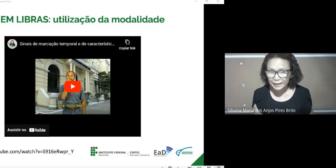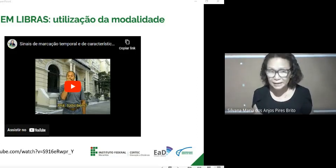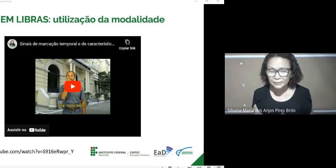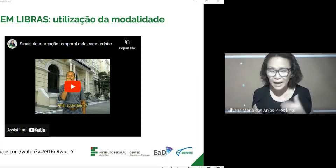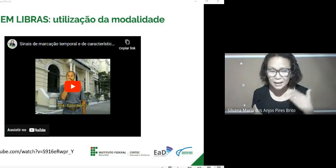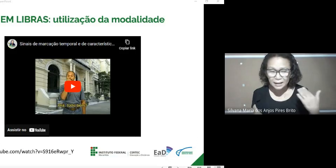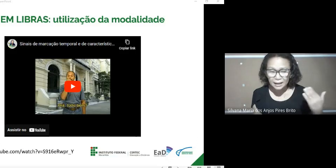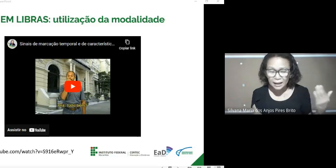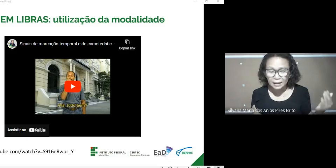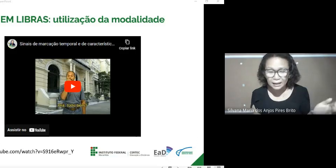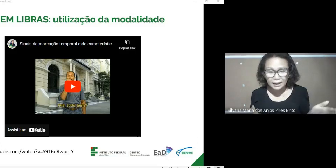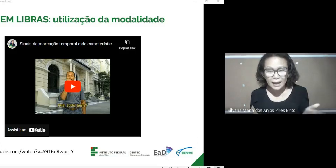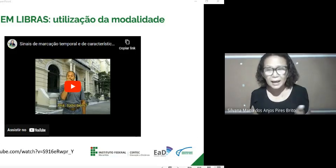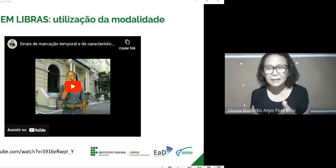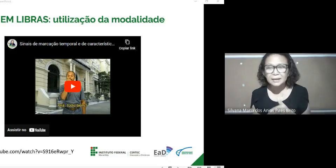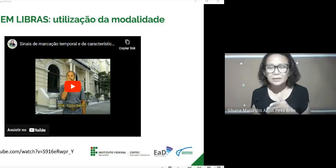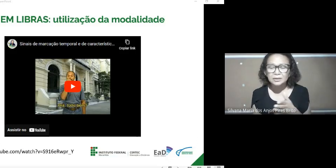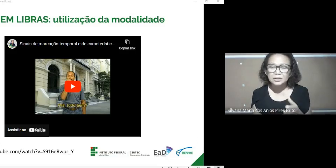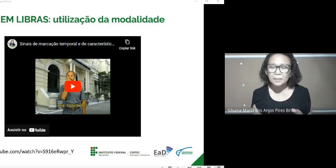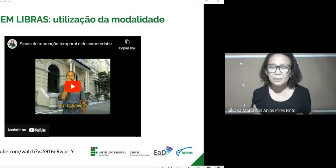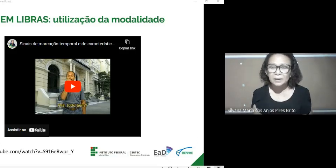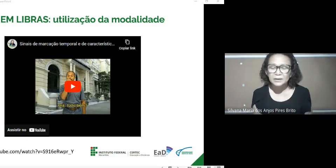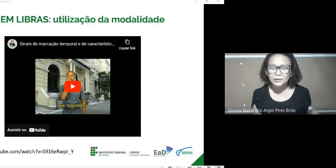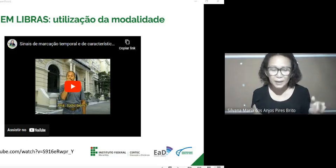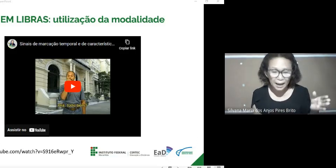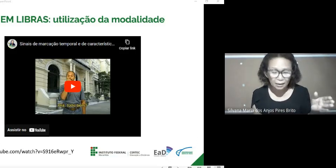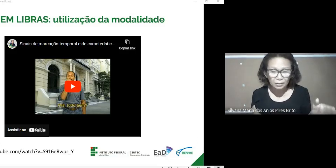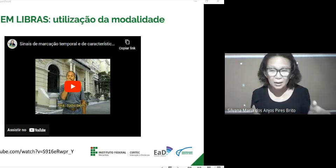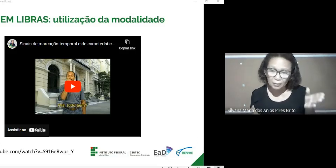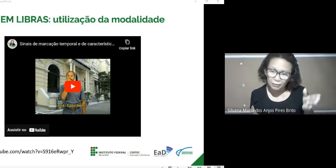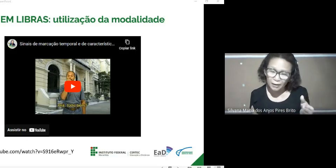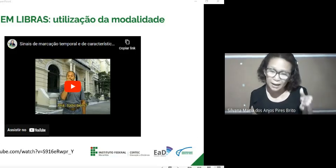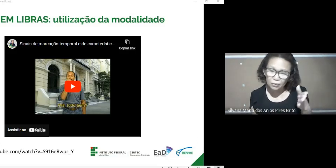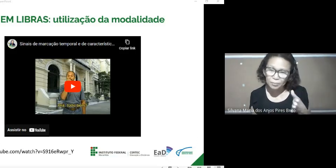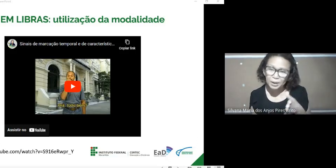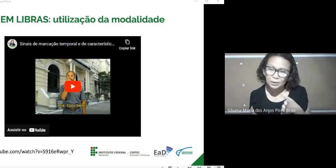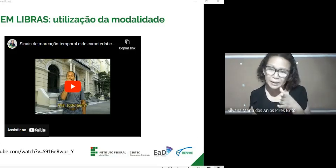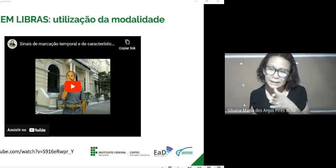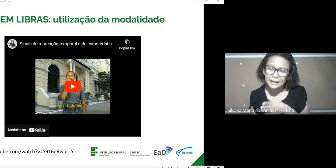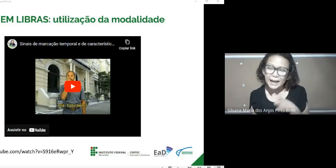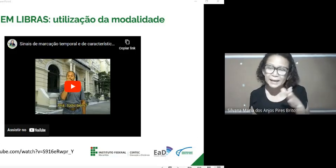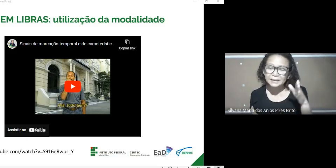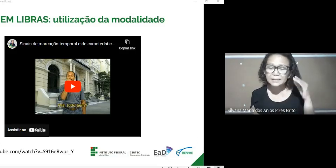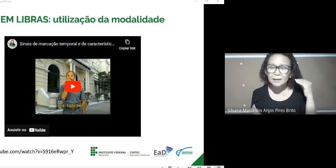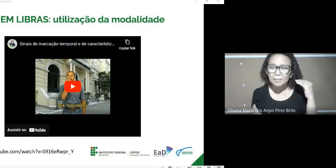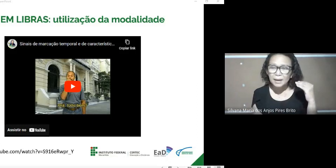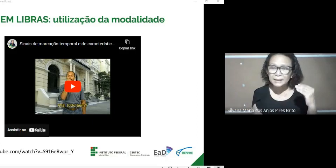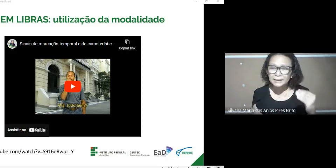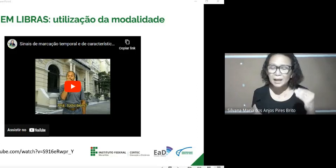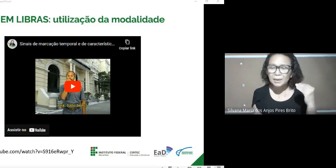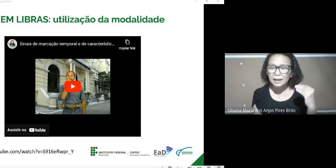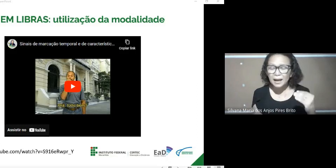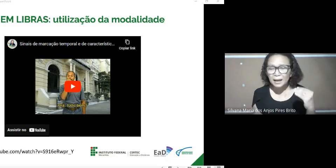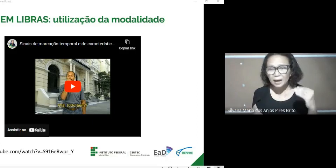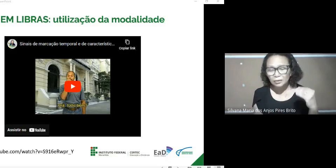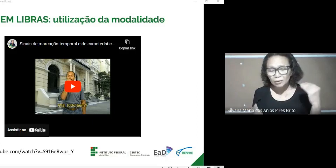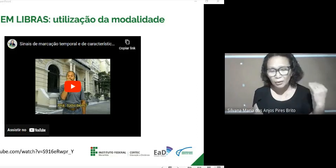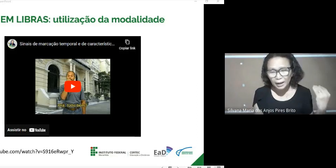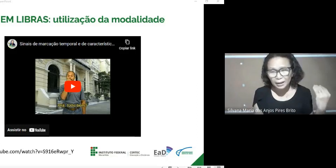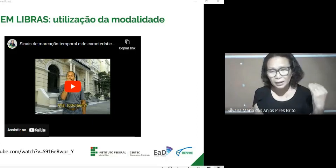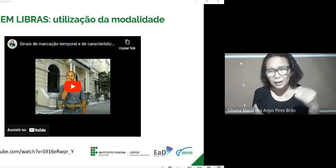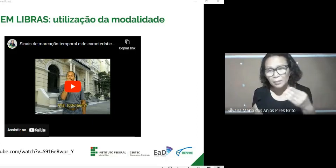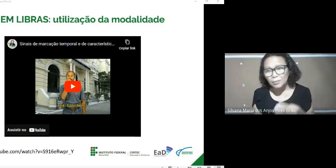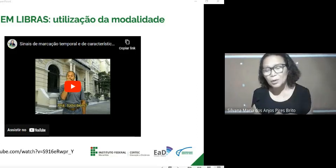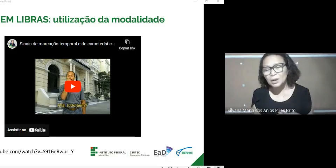muitas vezes, ele ingressa no sistema educacional, vai cumprindo as séries, mas sempre carregando